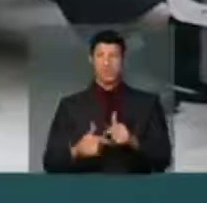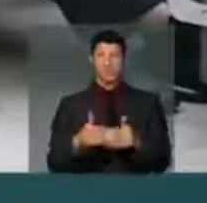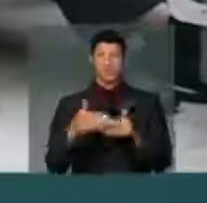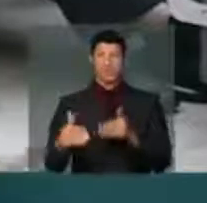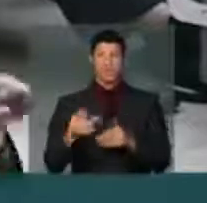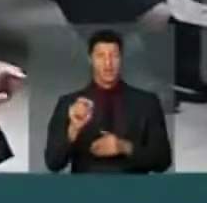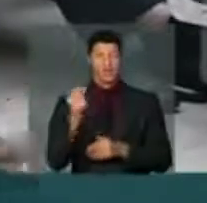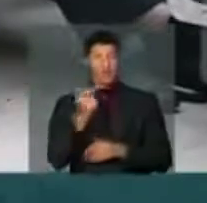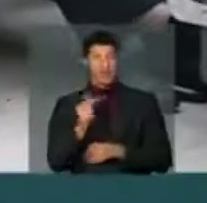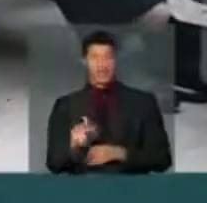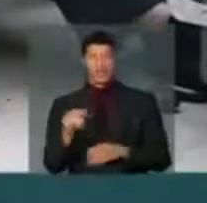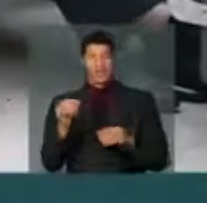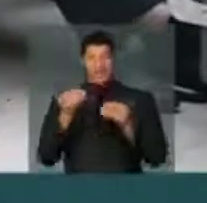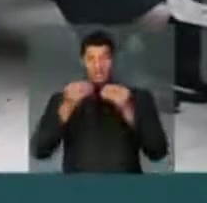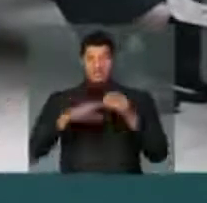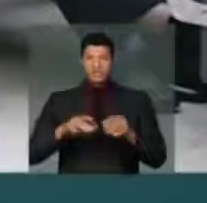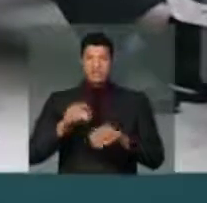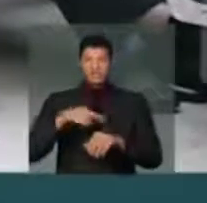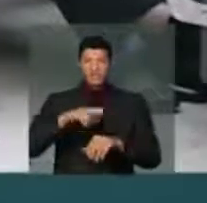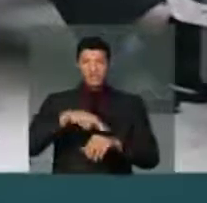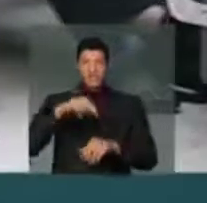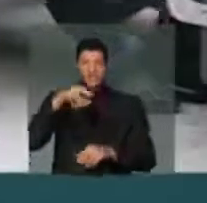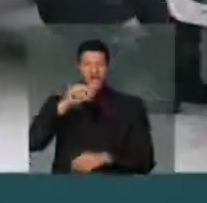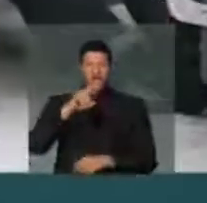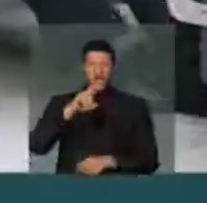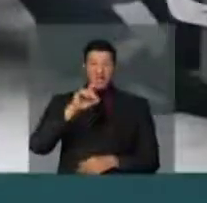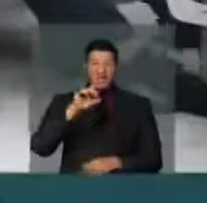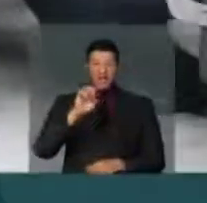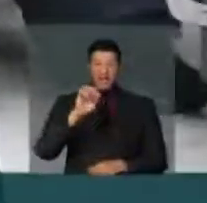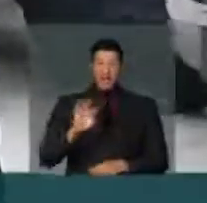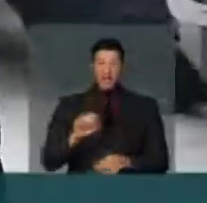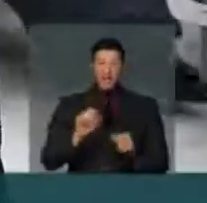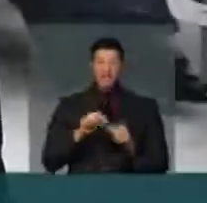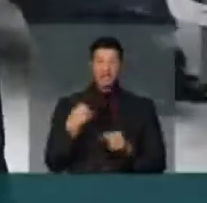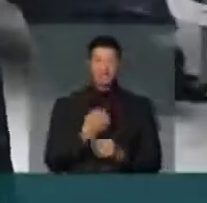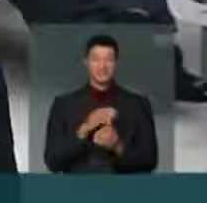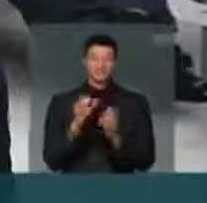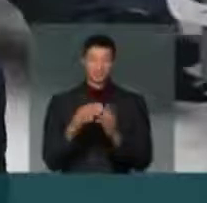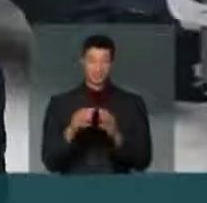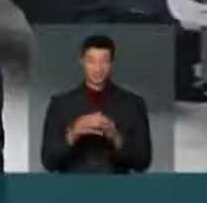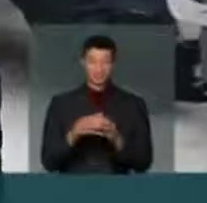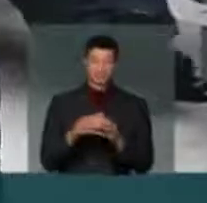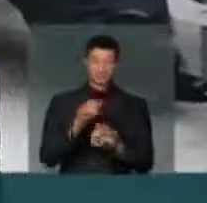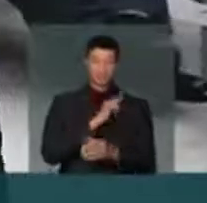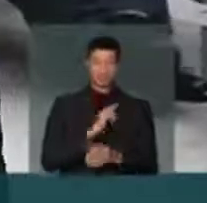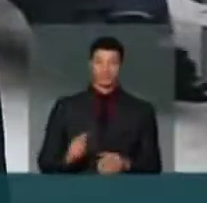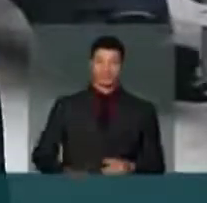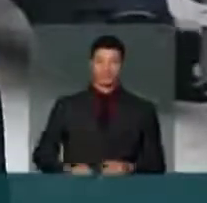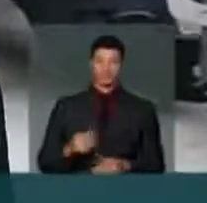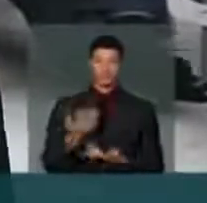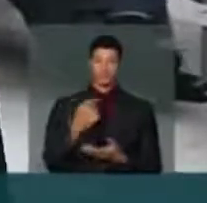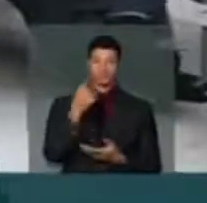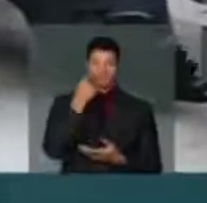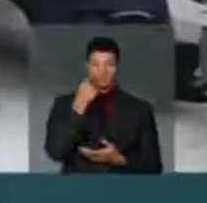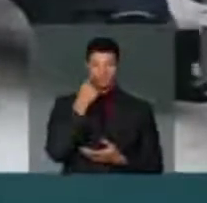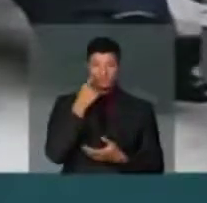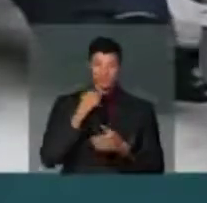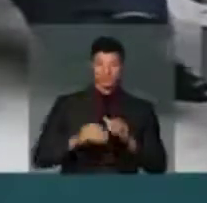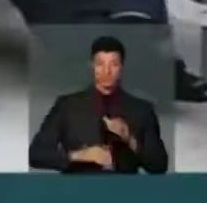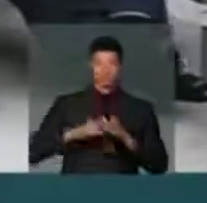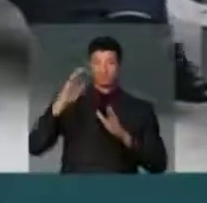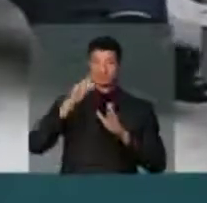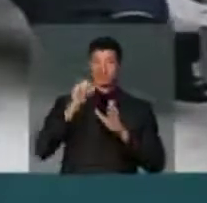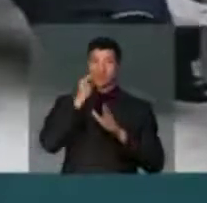trabalhadores, de que não iria se prejudicar a região nordeste do país, a região da qual fazemos parte. No governo, o que é que a gente vê? Aumento